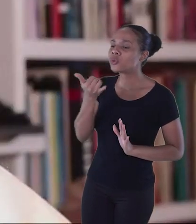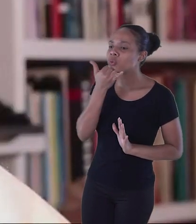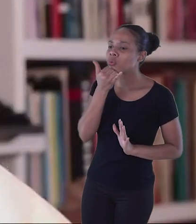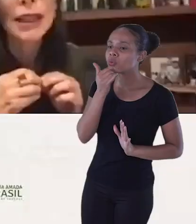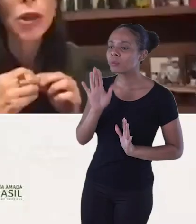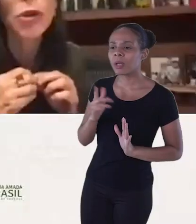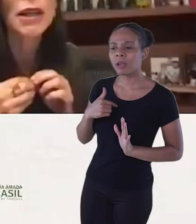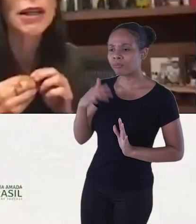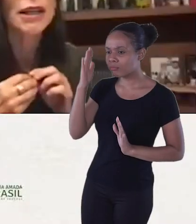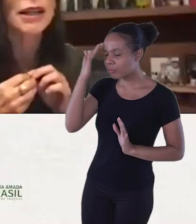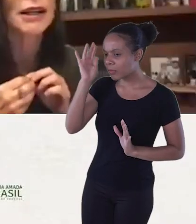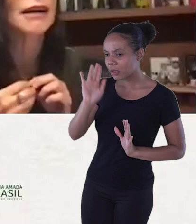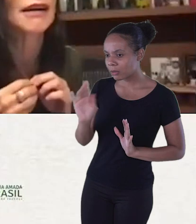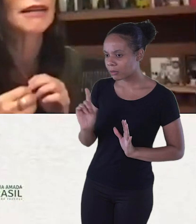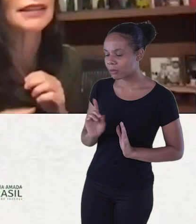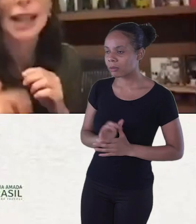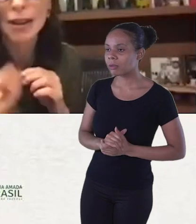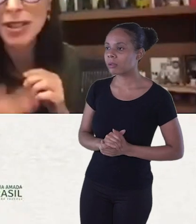ignorância.